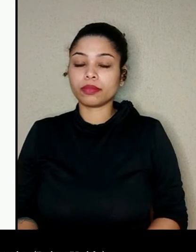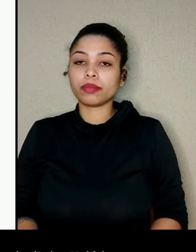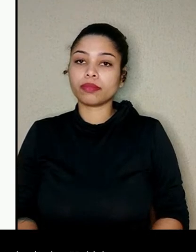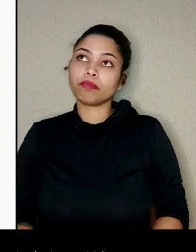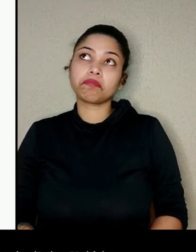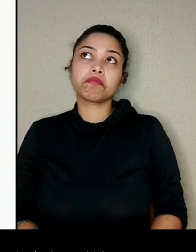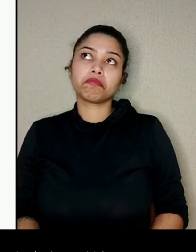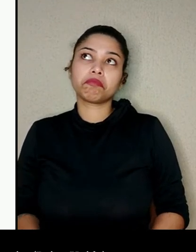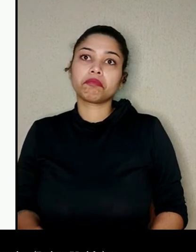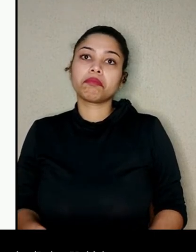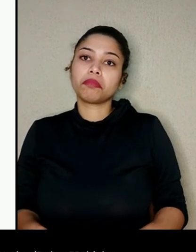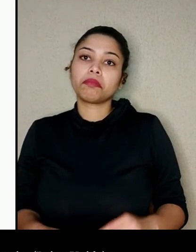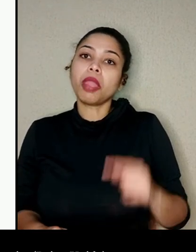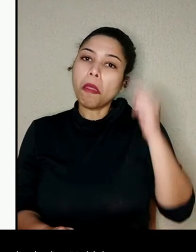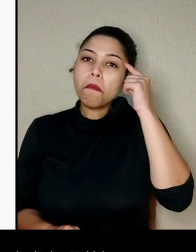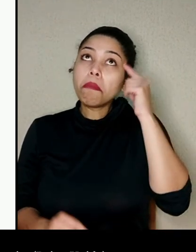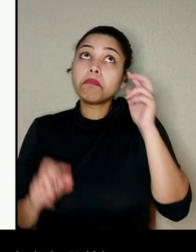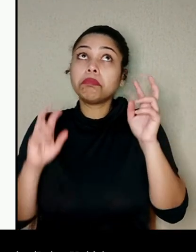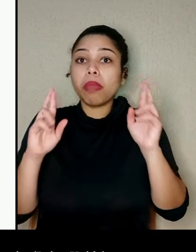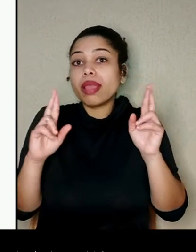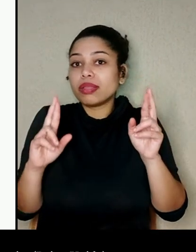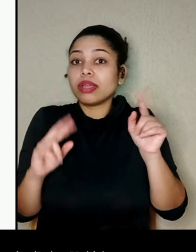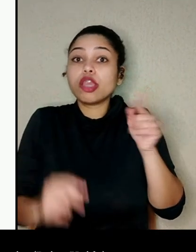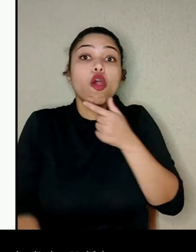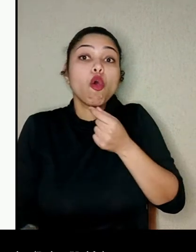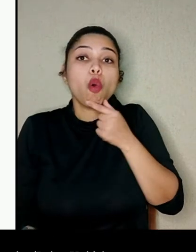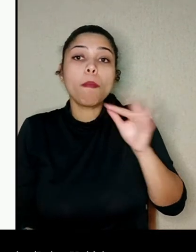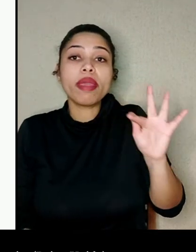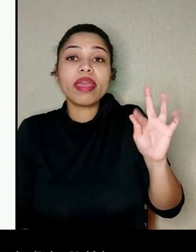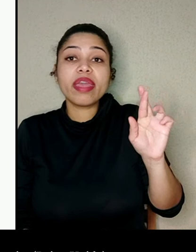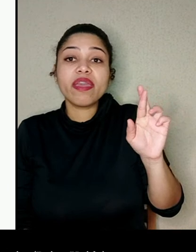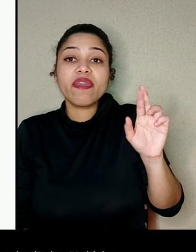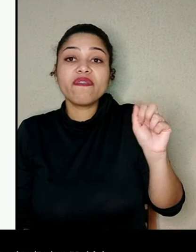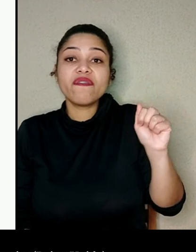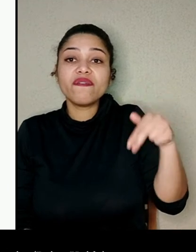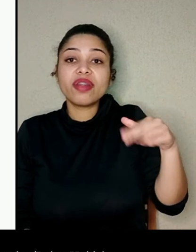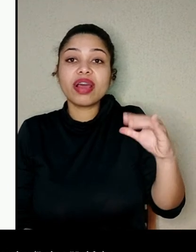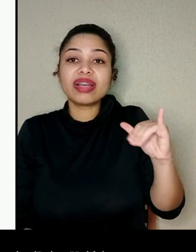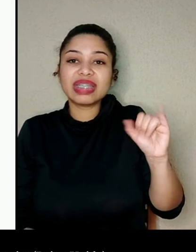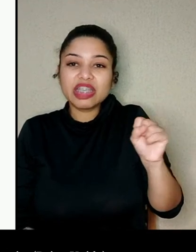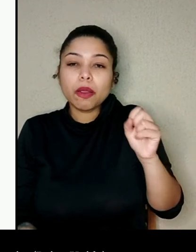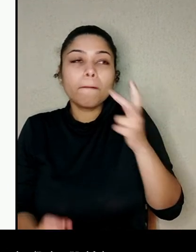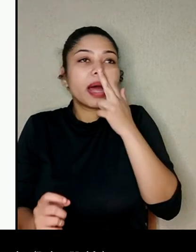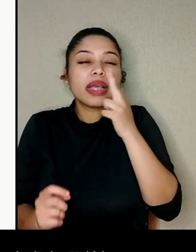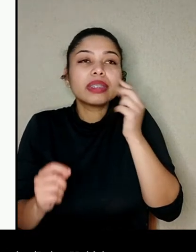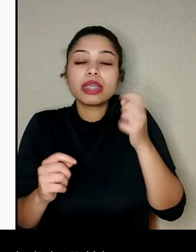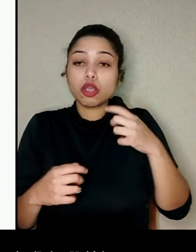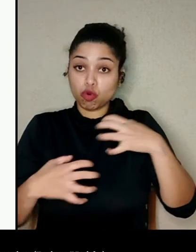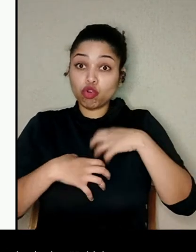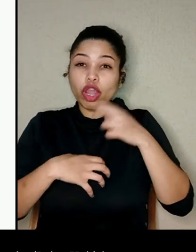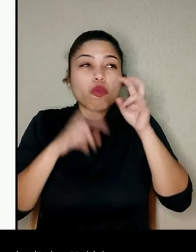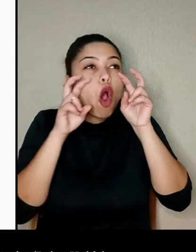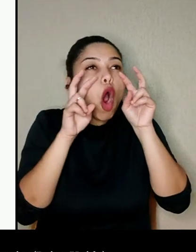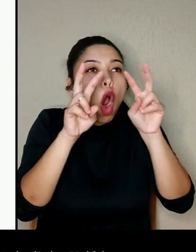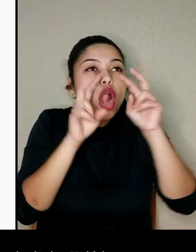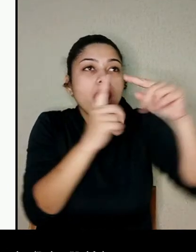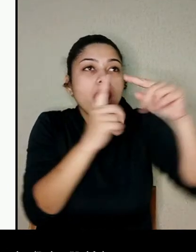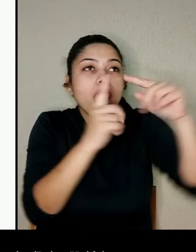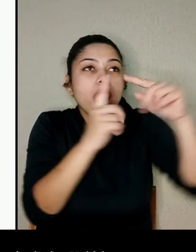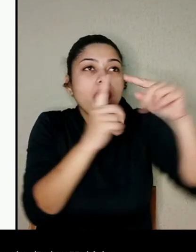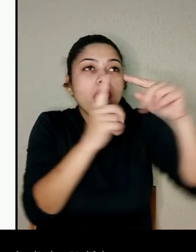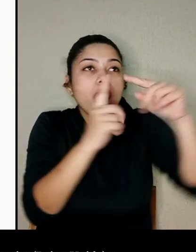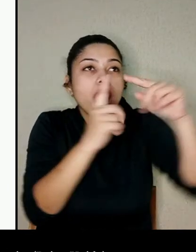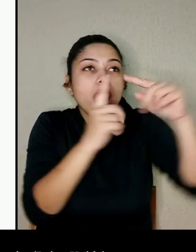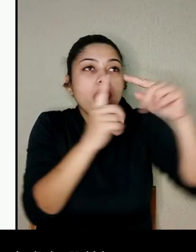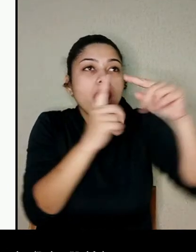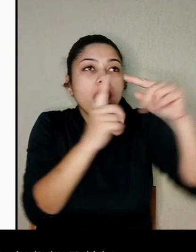estaria olhando para um crucifixo isso nos leva a ideia do crucifixo de bacon que que nós